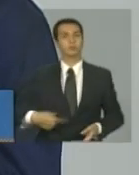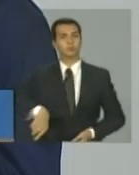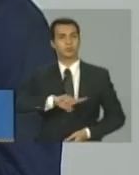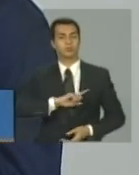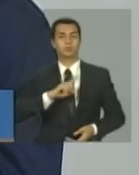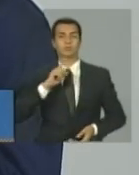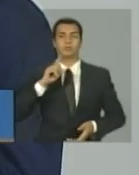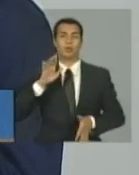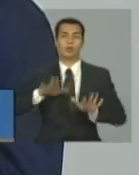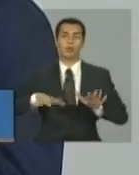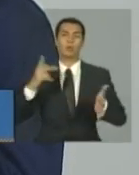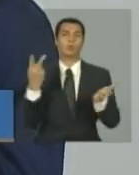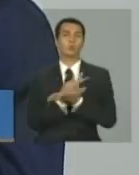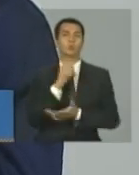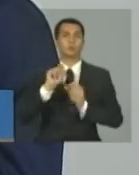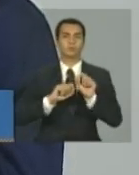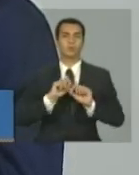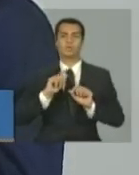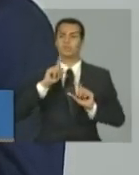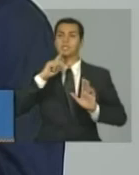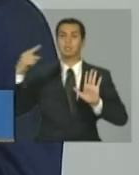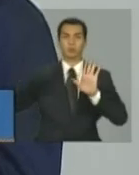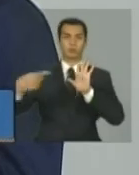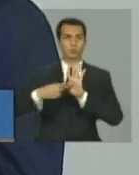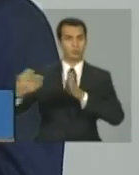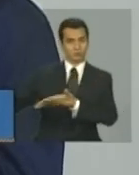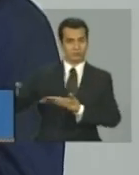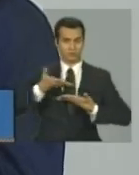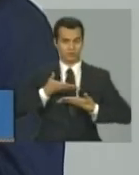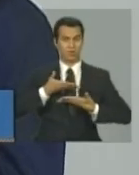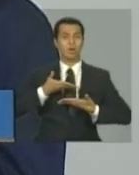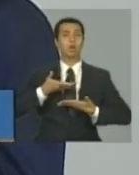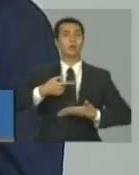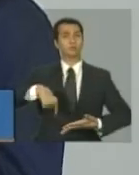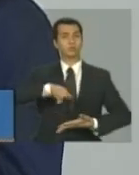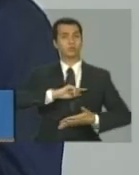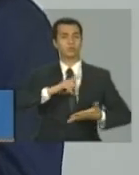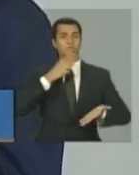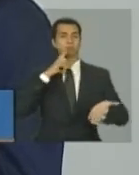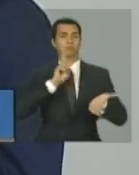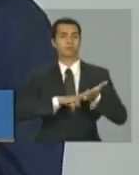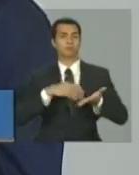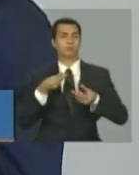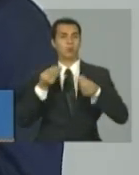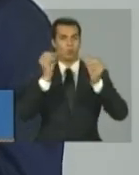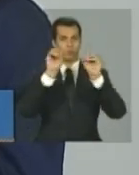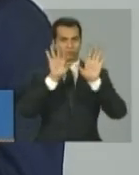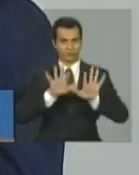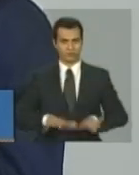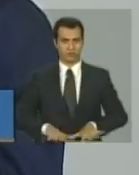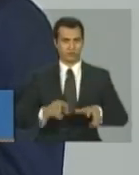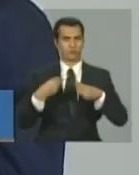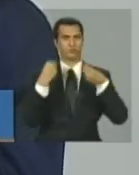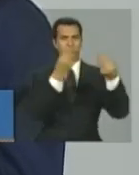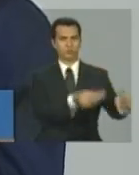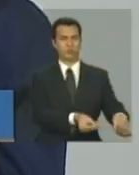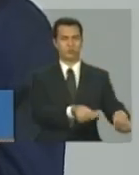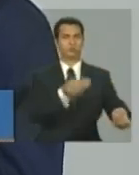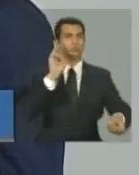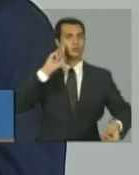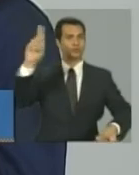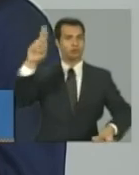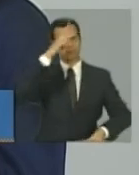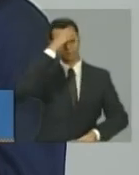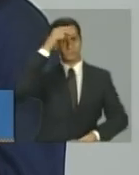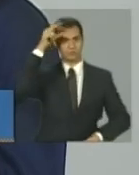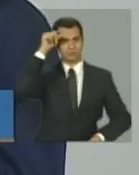para que Ele nos diga algumas informações e o algumas providências como por exemplo é a atualização das